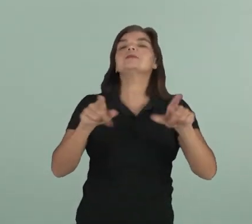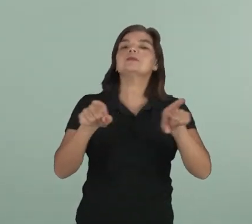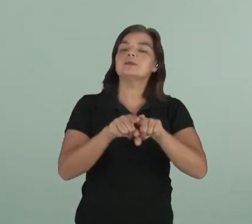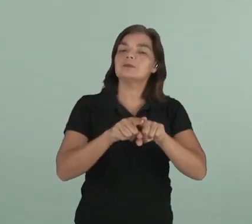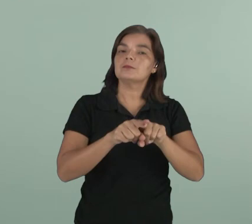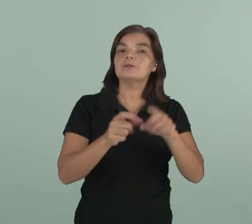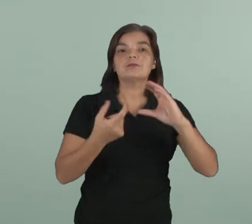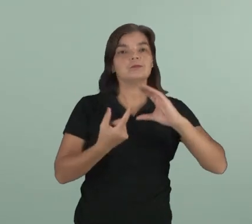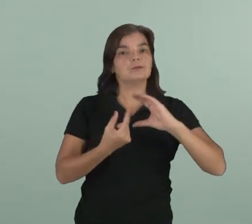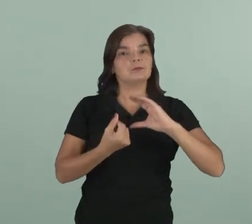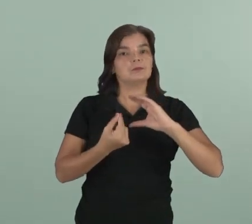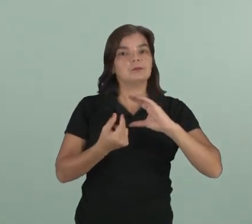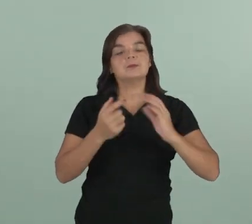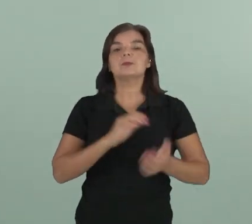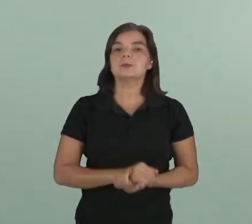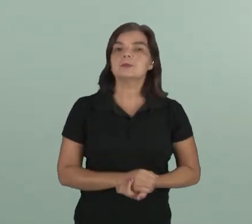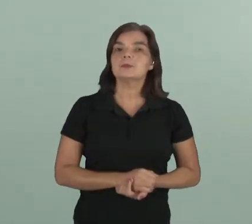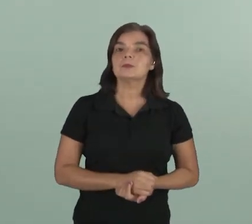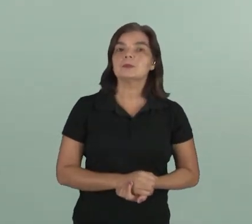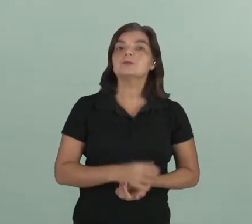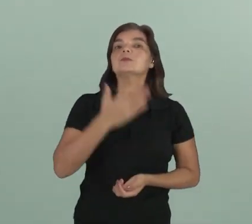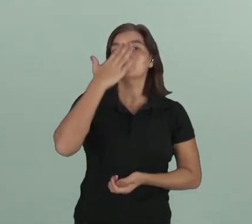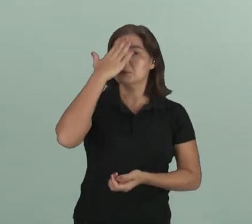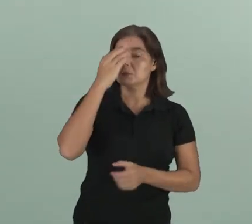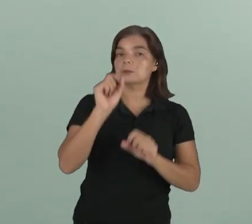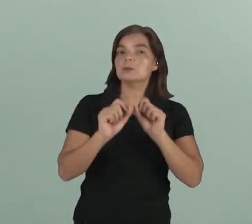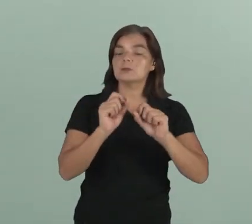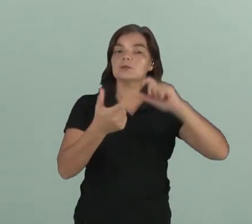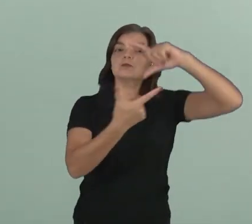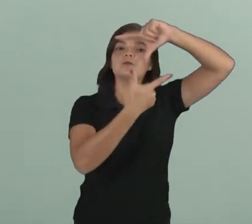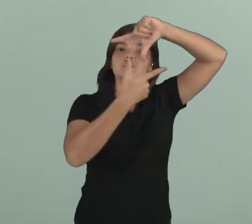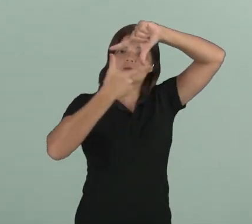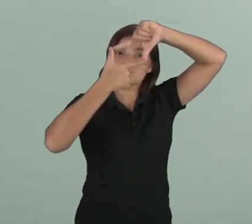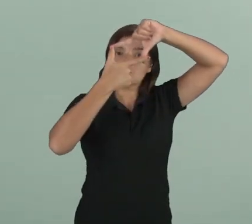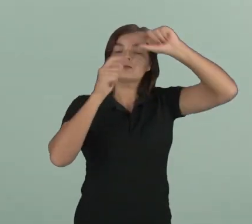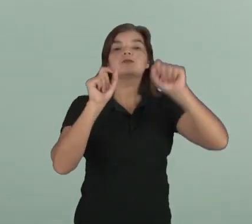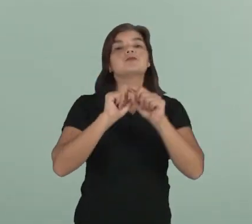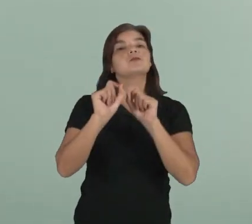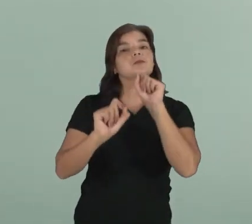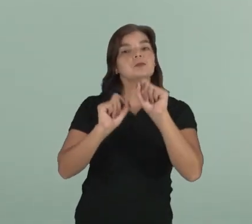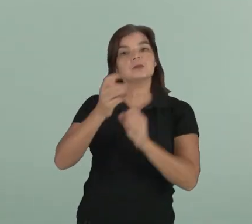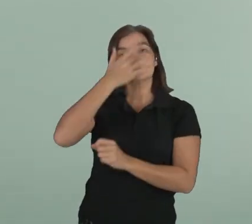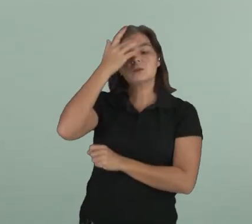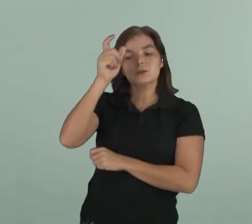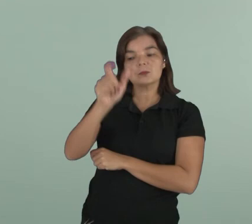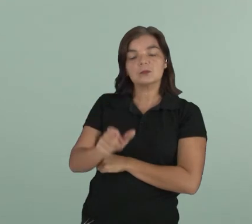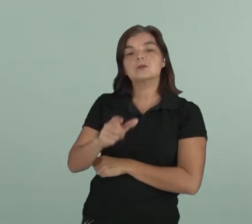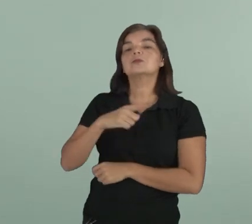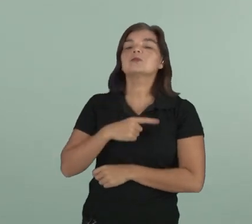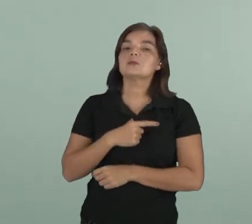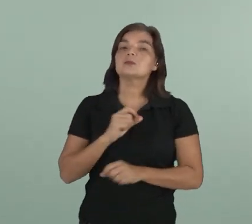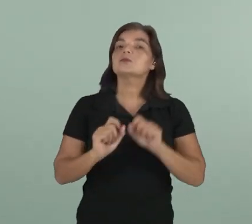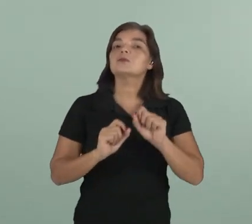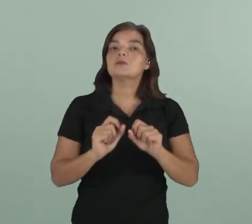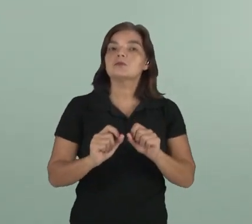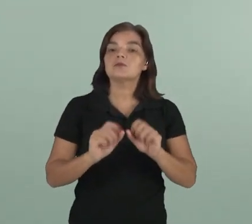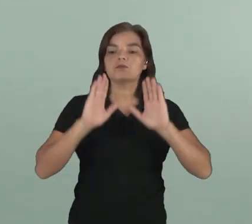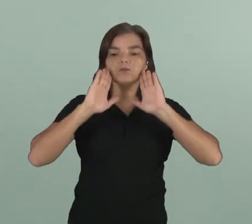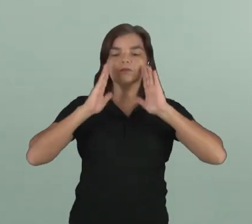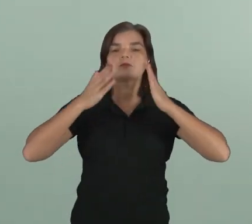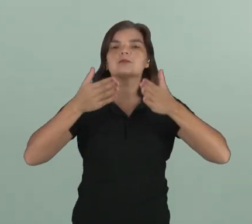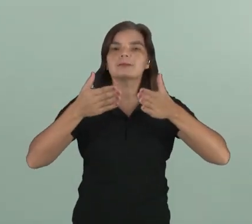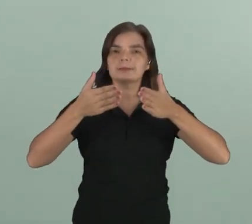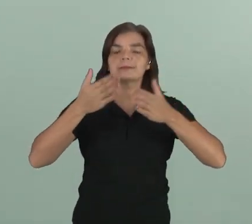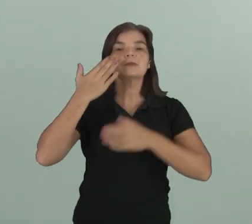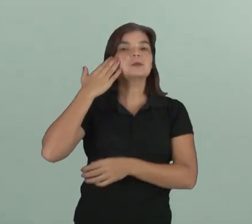produtivas do capitalismo. Nós sabemos que a alienação faz com que o indivíduo ele perca a sua